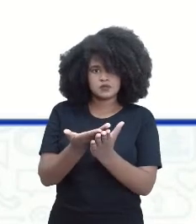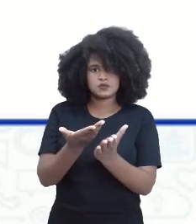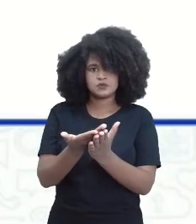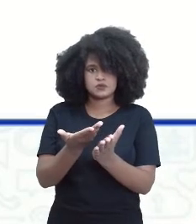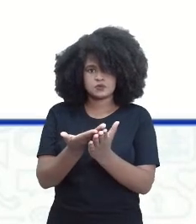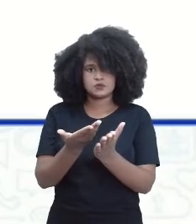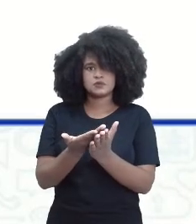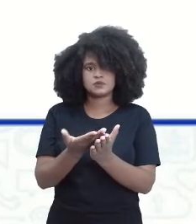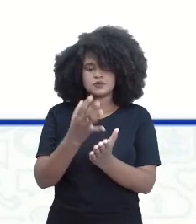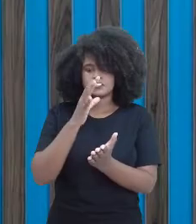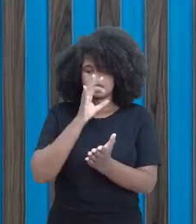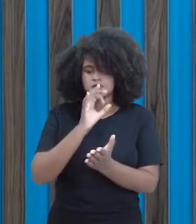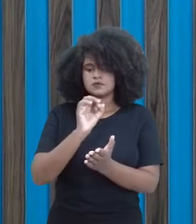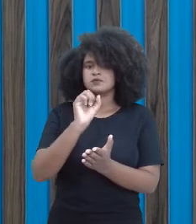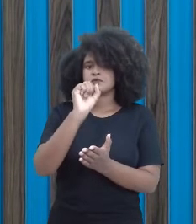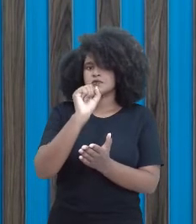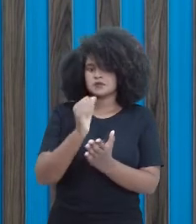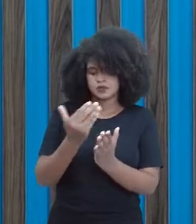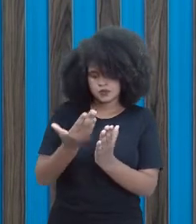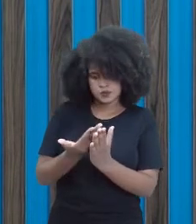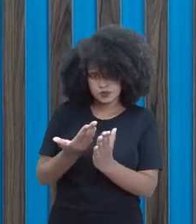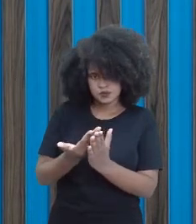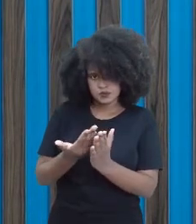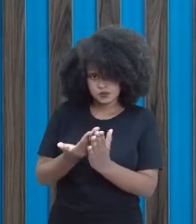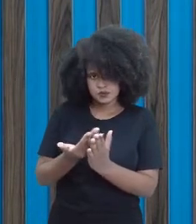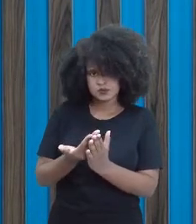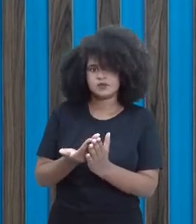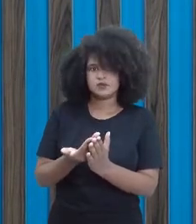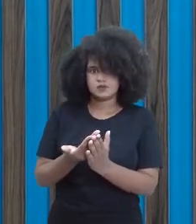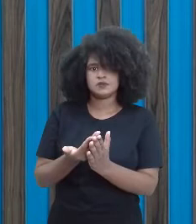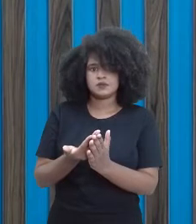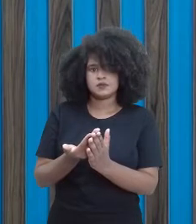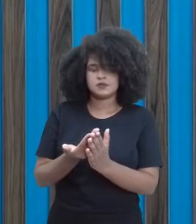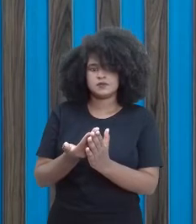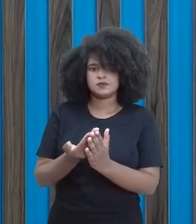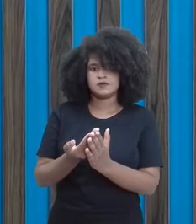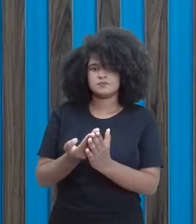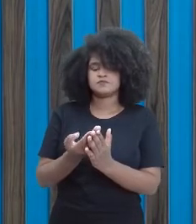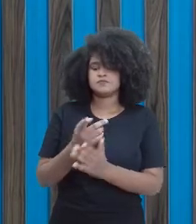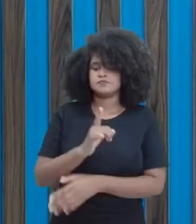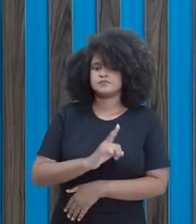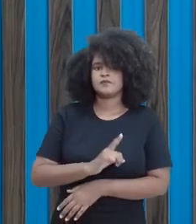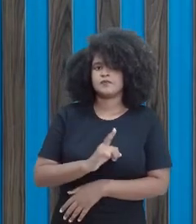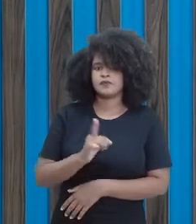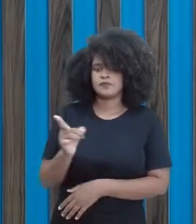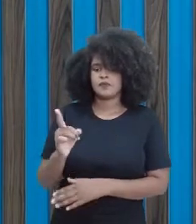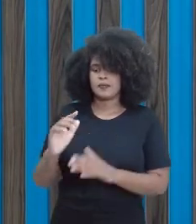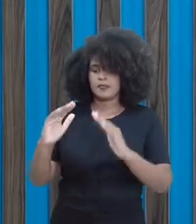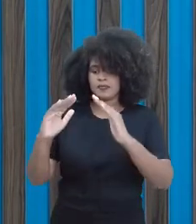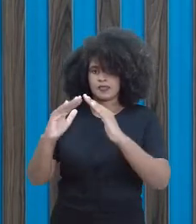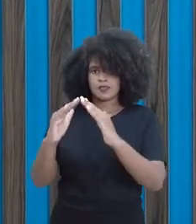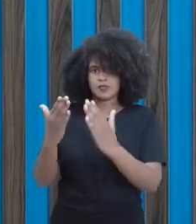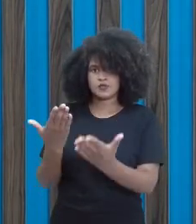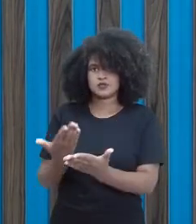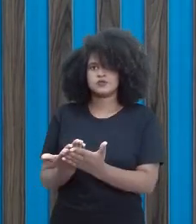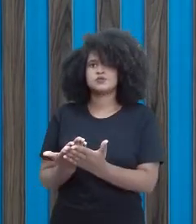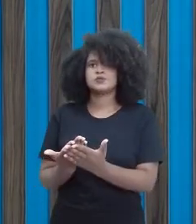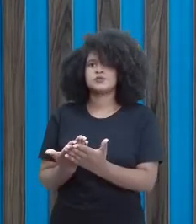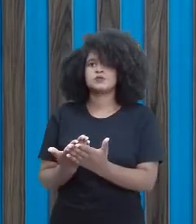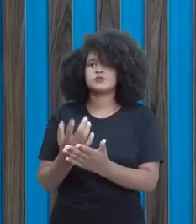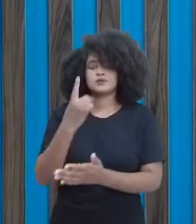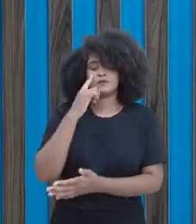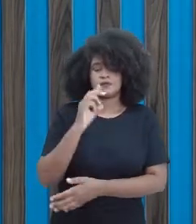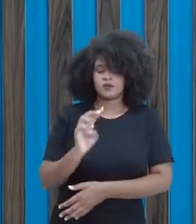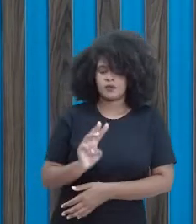tá vendo aí, ó? Estava estudando naquela escola when, ou seja,